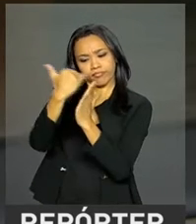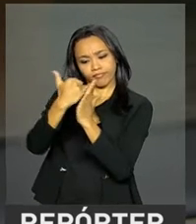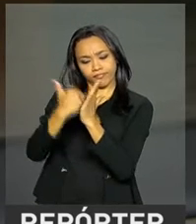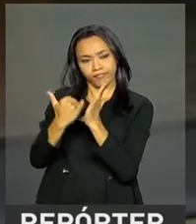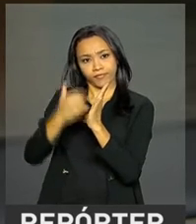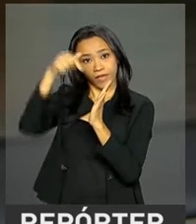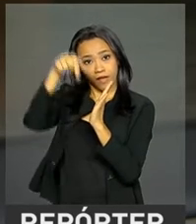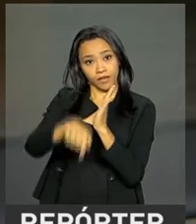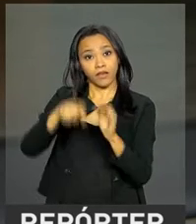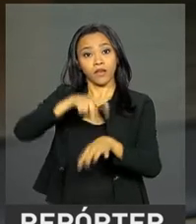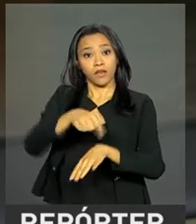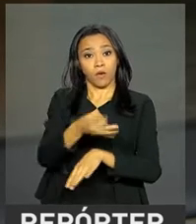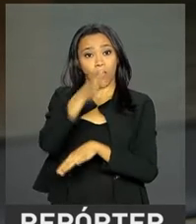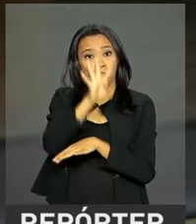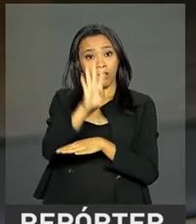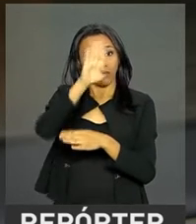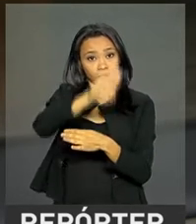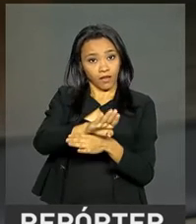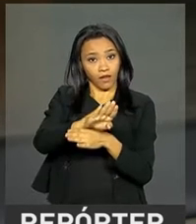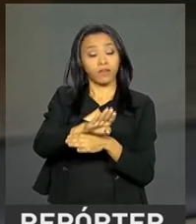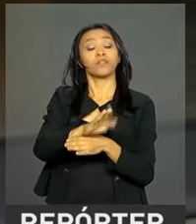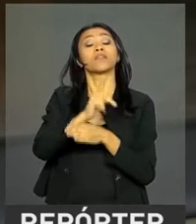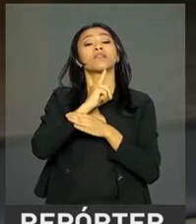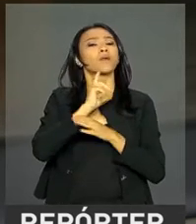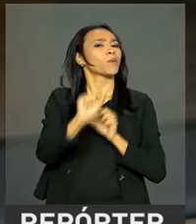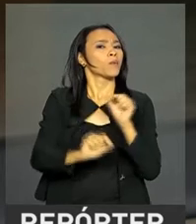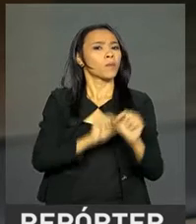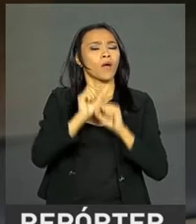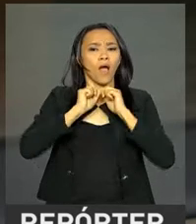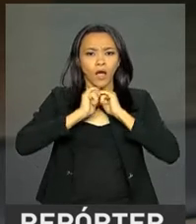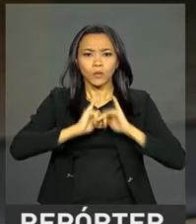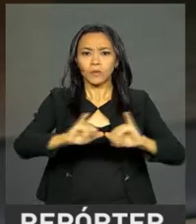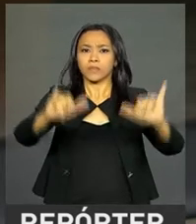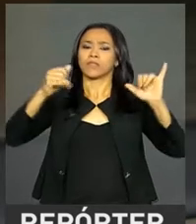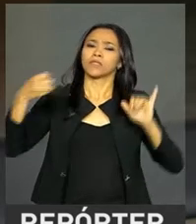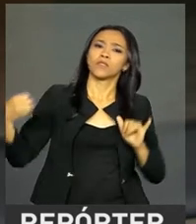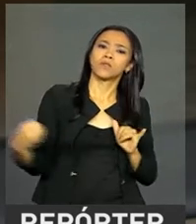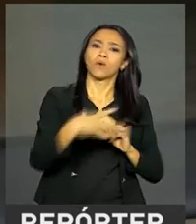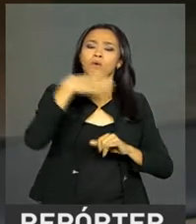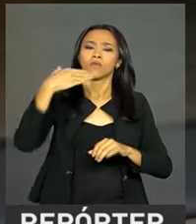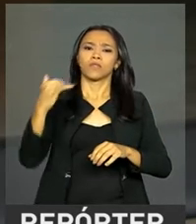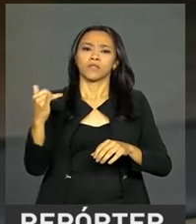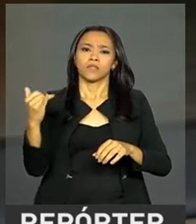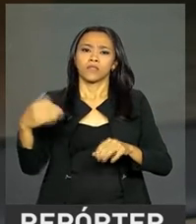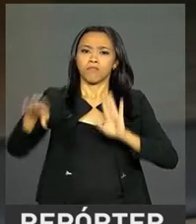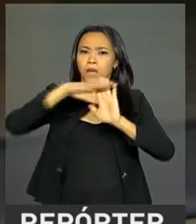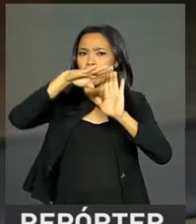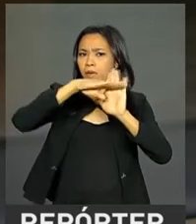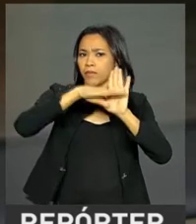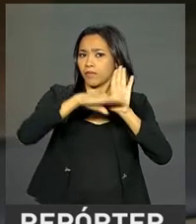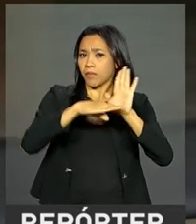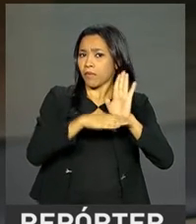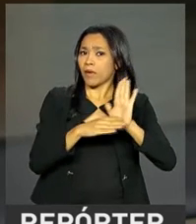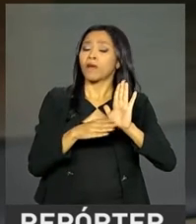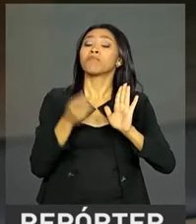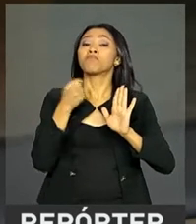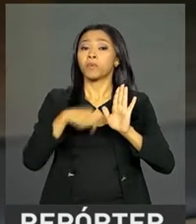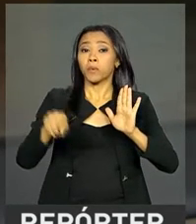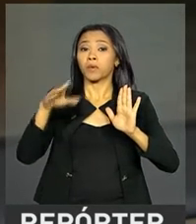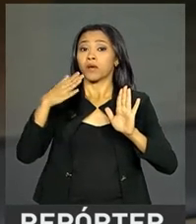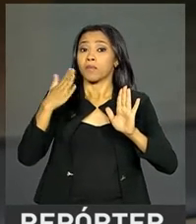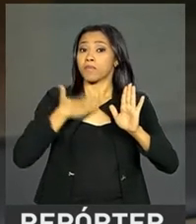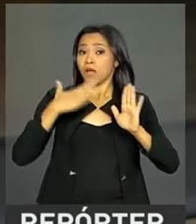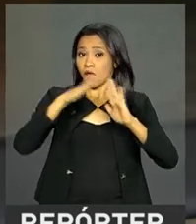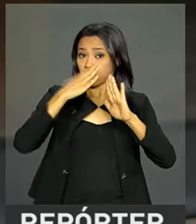Palácio do Planalto, às 4 horas da tarde. O presidente Michel Temer anuncia novas medidas aí para o programa Minha Casa Minha